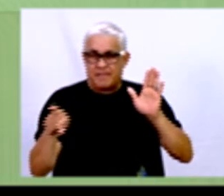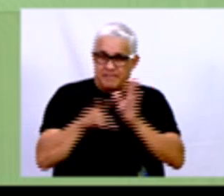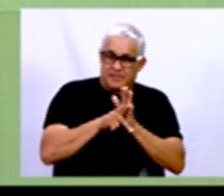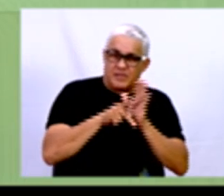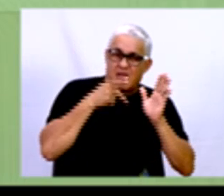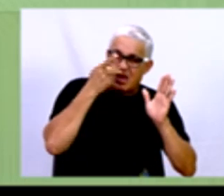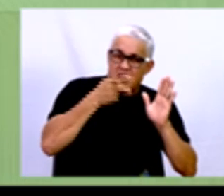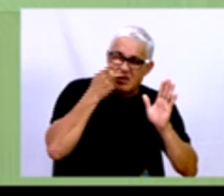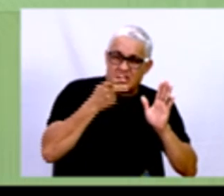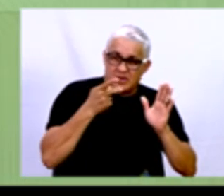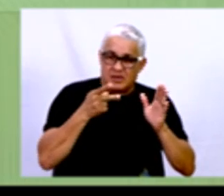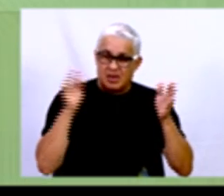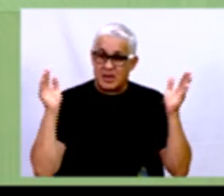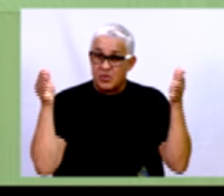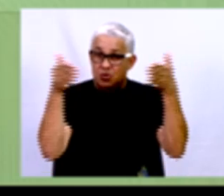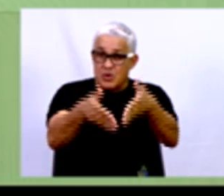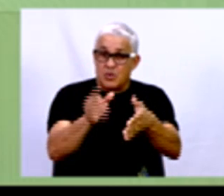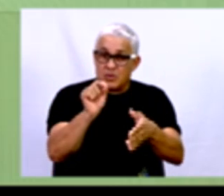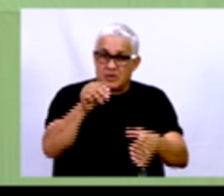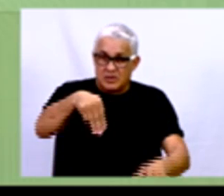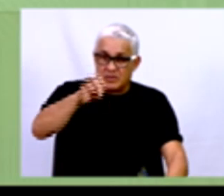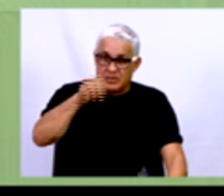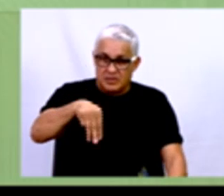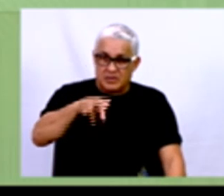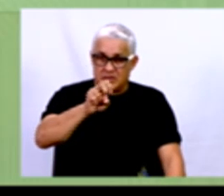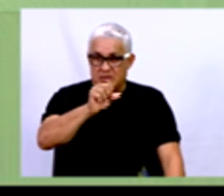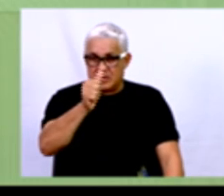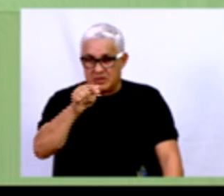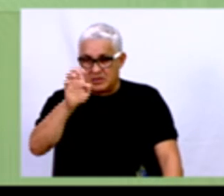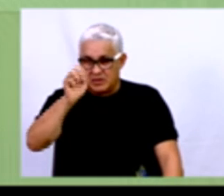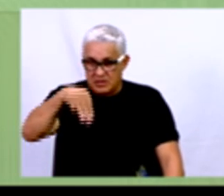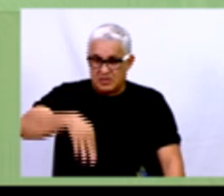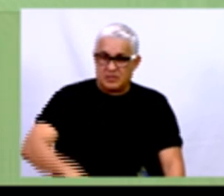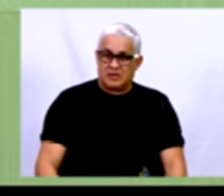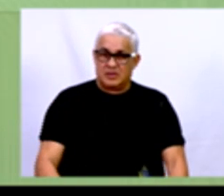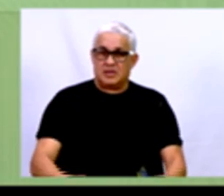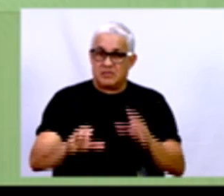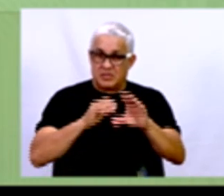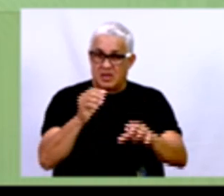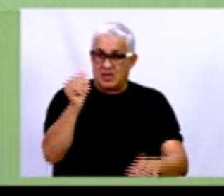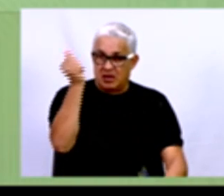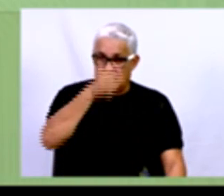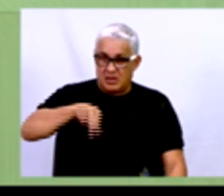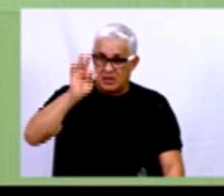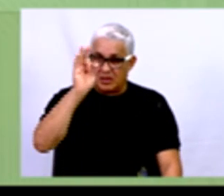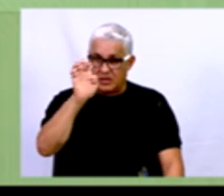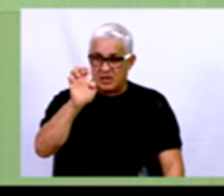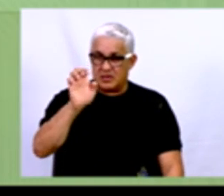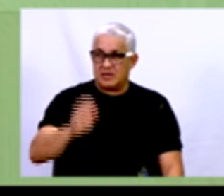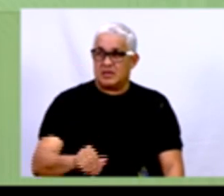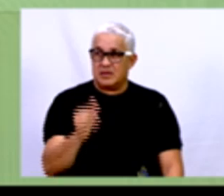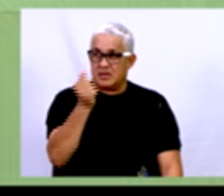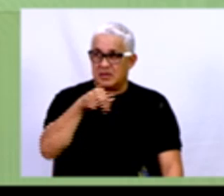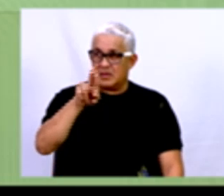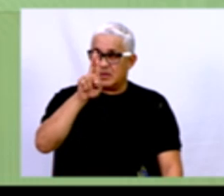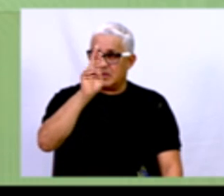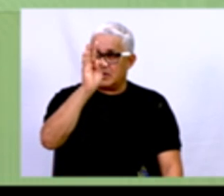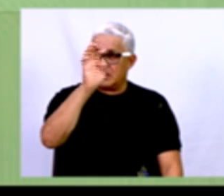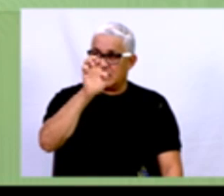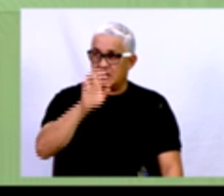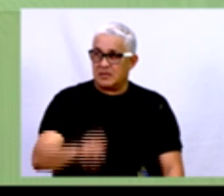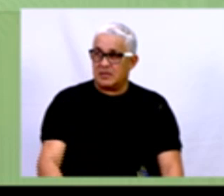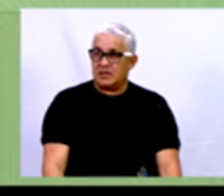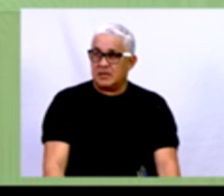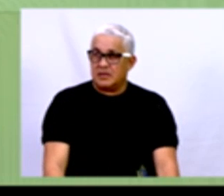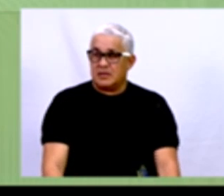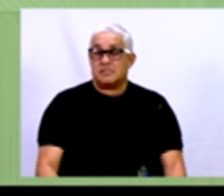o foco é a mensagem, é transmitir essa mensagem de uma forma artística. Isso mesmo. Então, o que